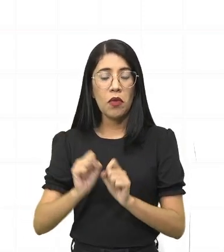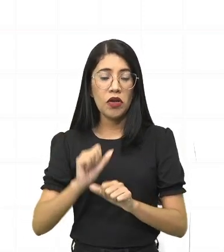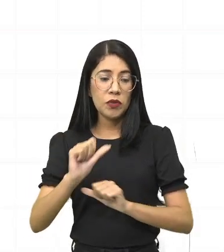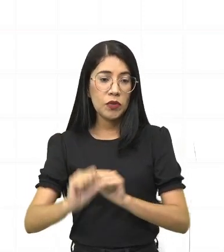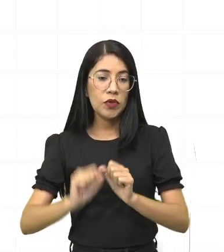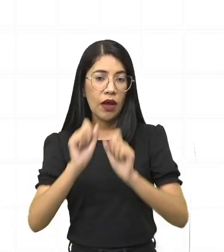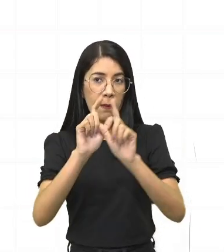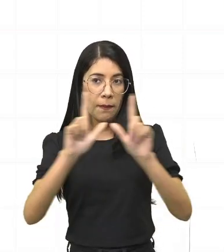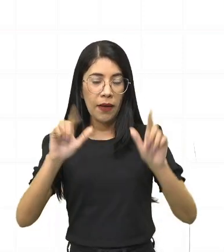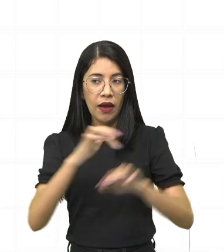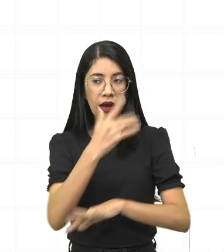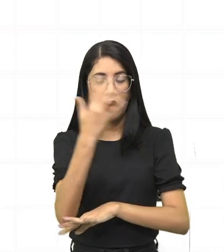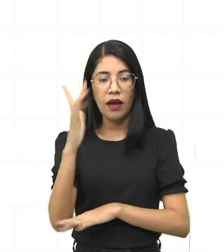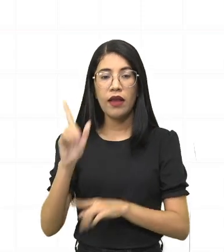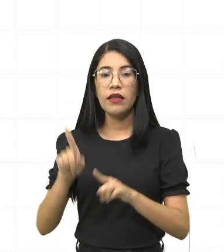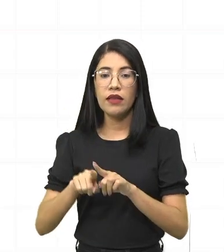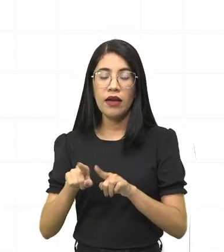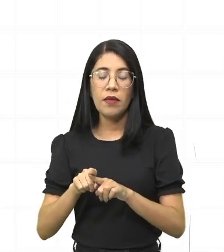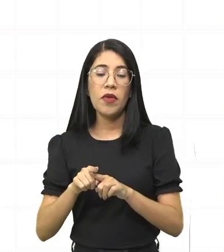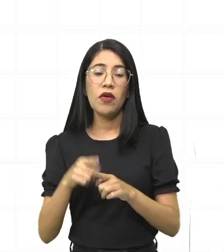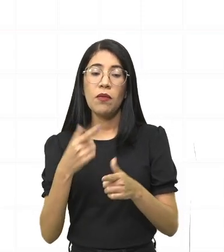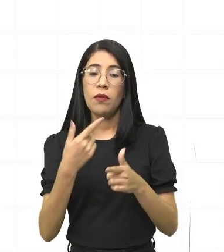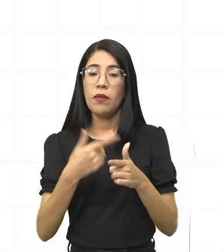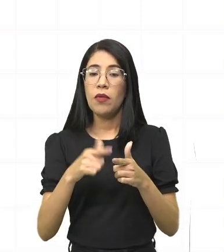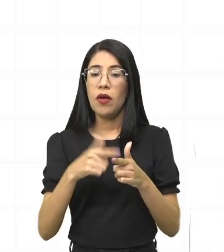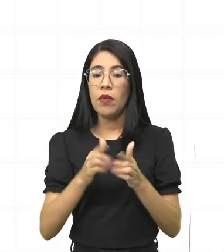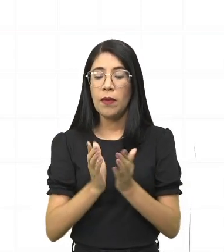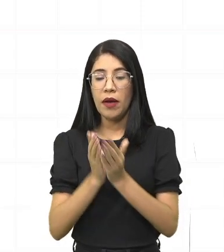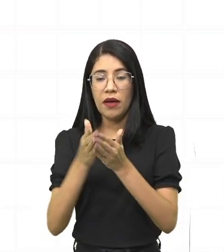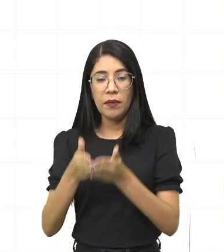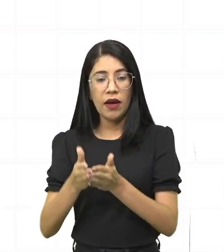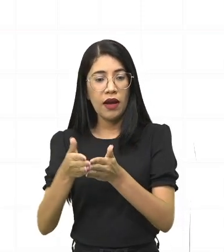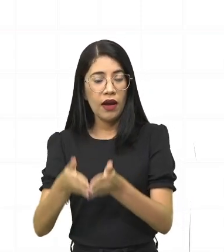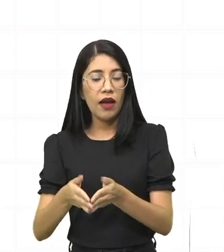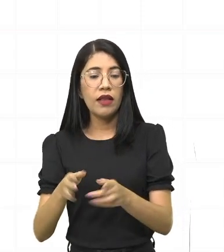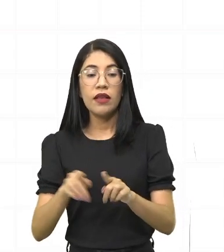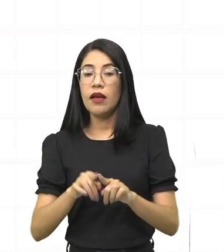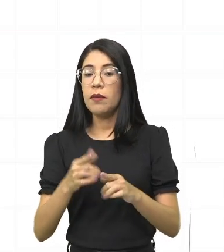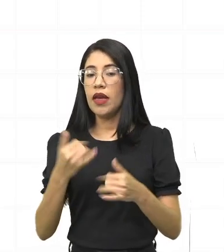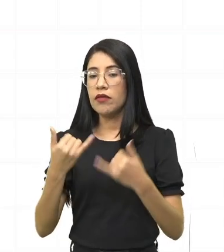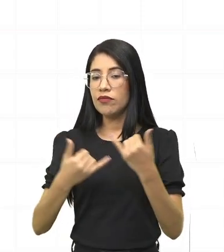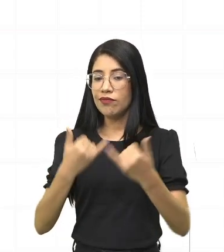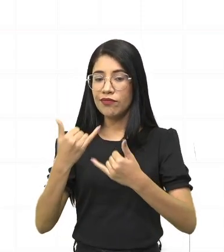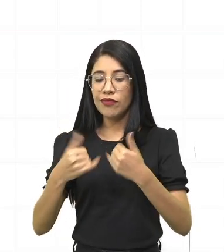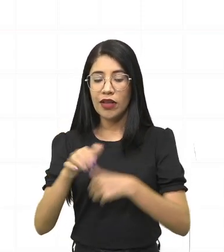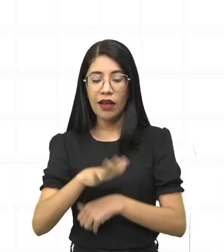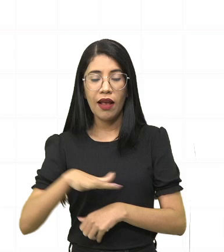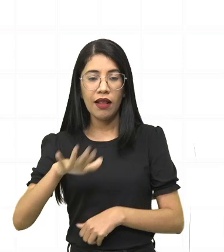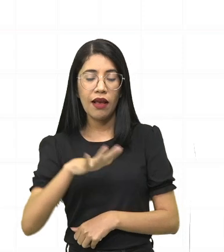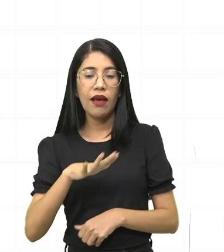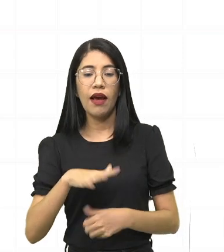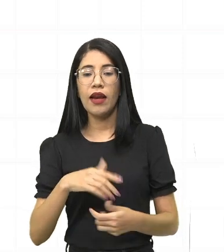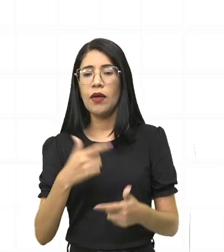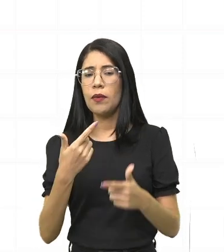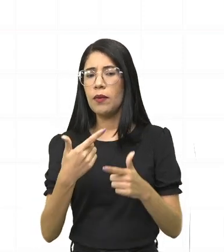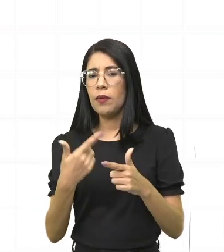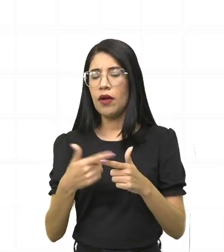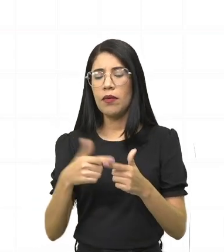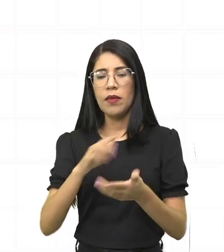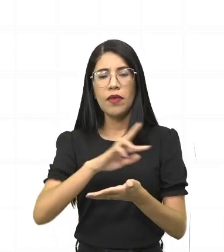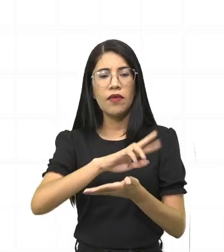costeira e também afetar a navegação marítima e recreativa, né? Gerando aí, assim, vários